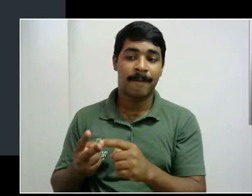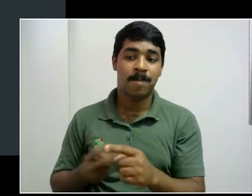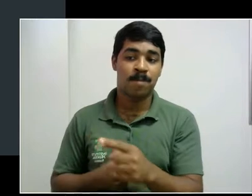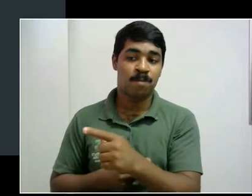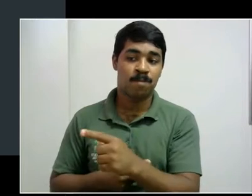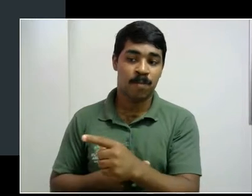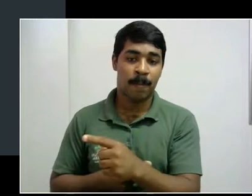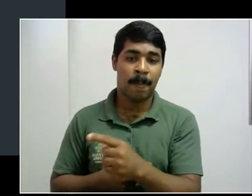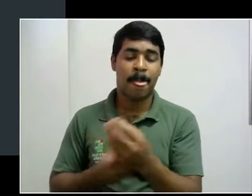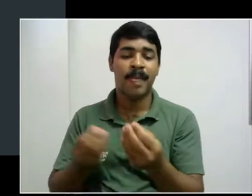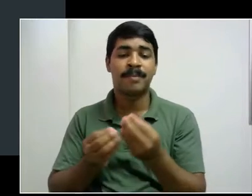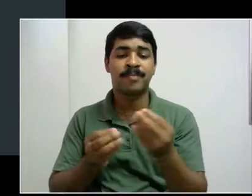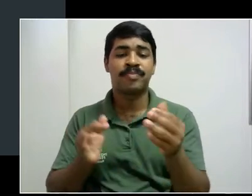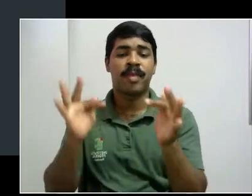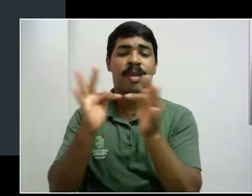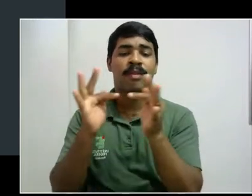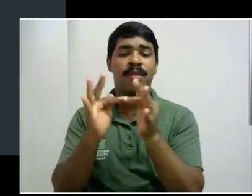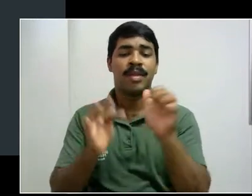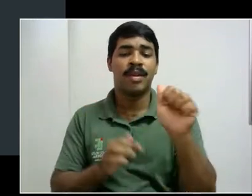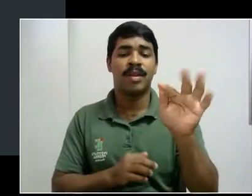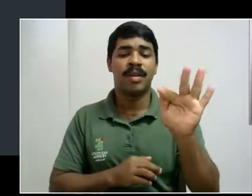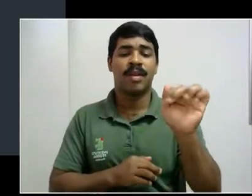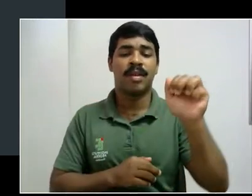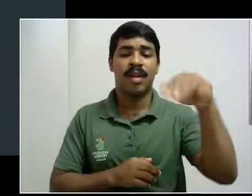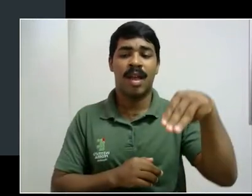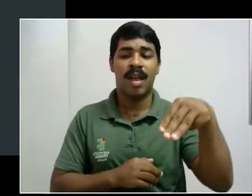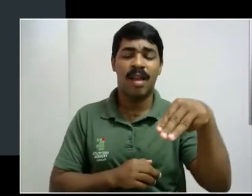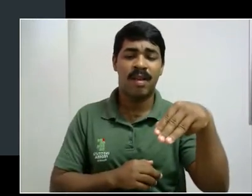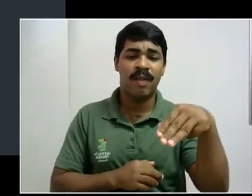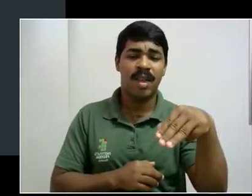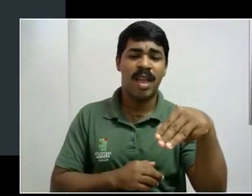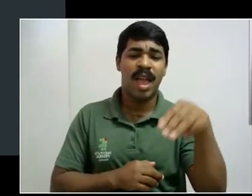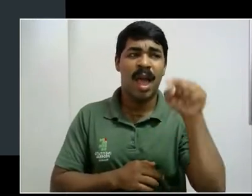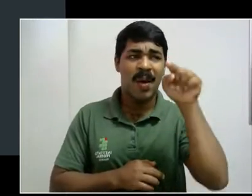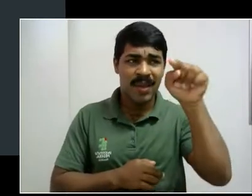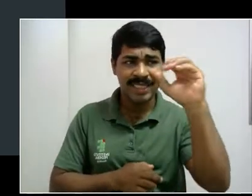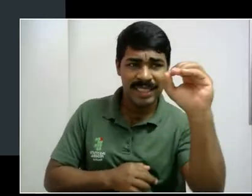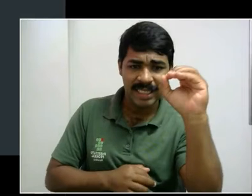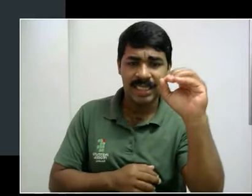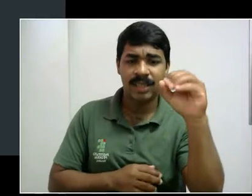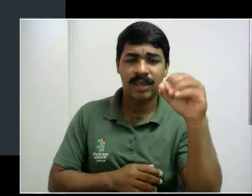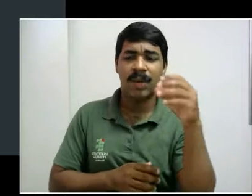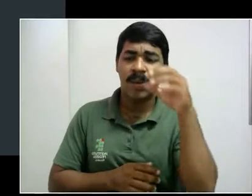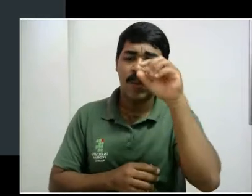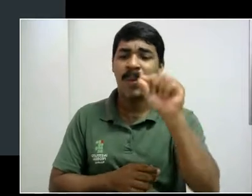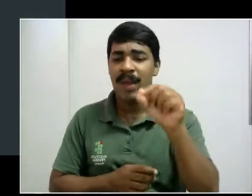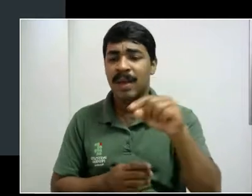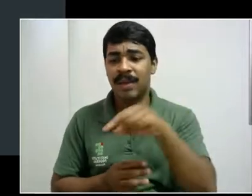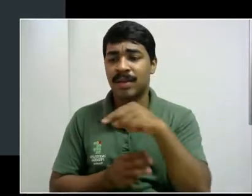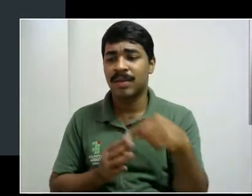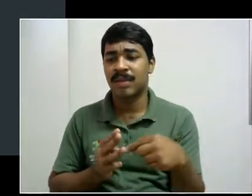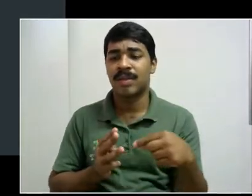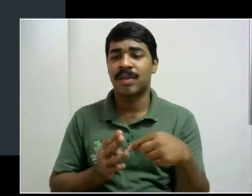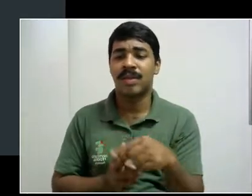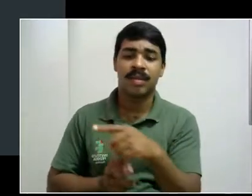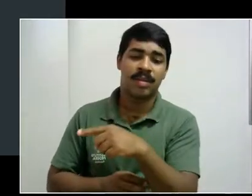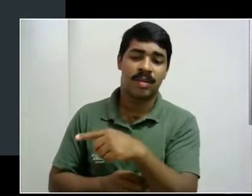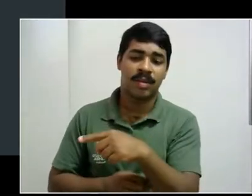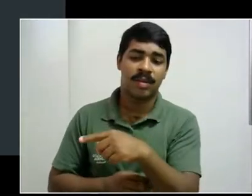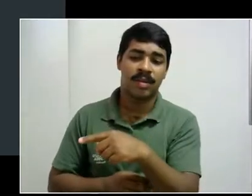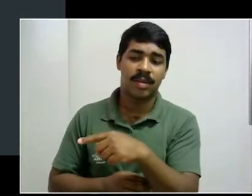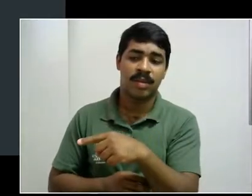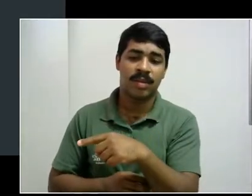calcular o zero da função afim, que nada mais é do que o ponto onde a função corta o eixo x, e é onde a função corta o eixo y, que é